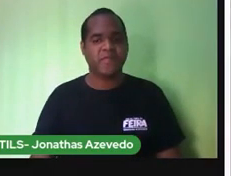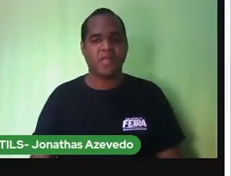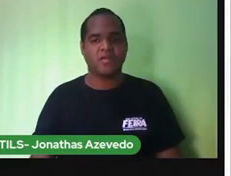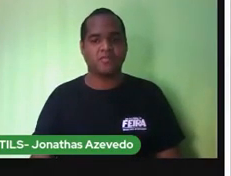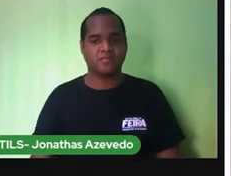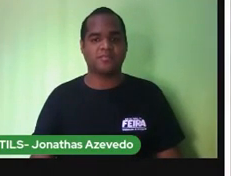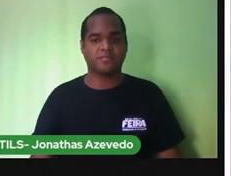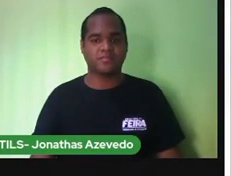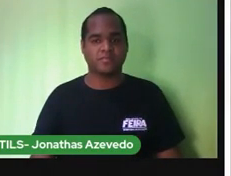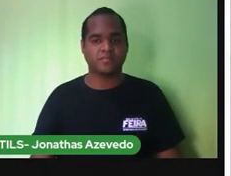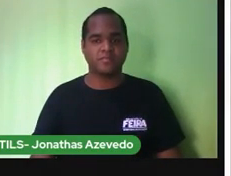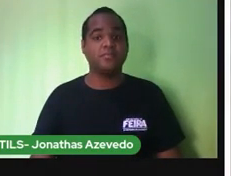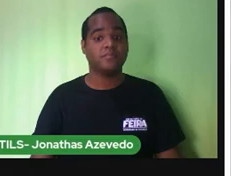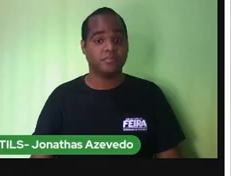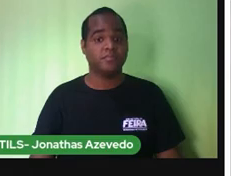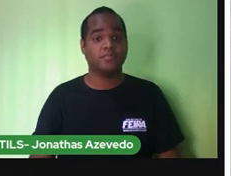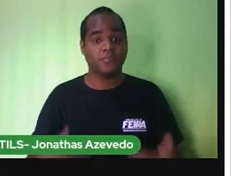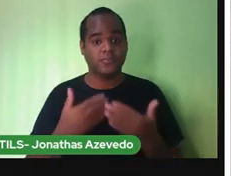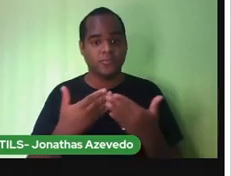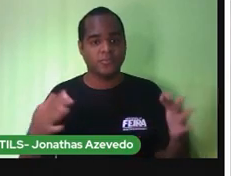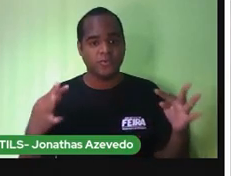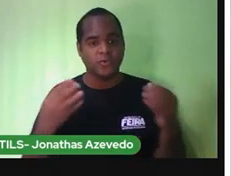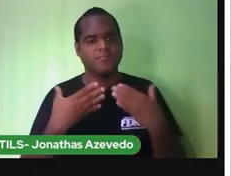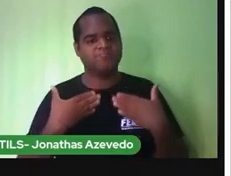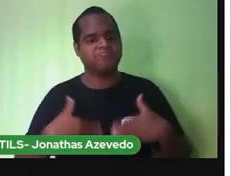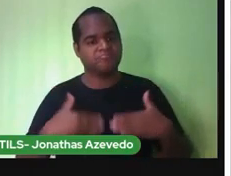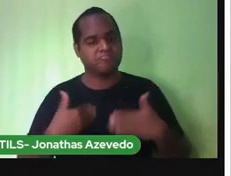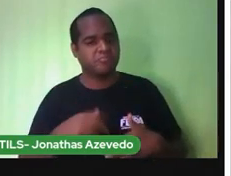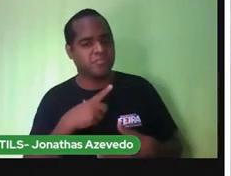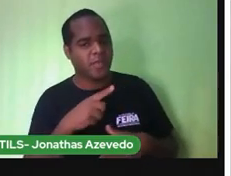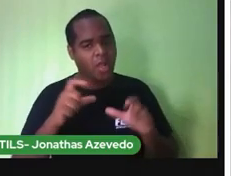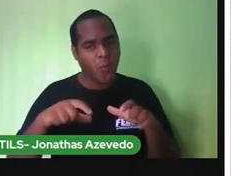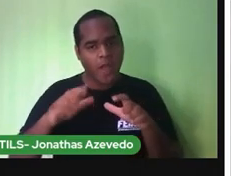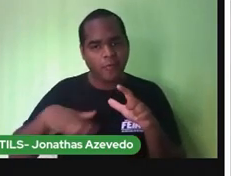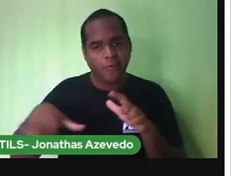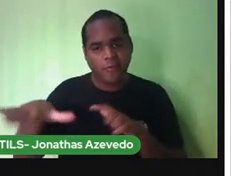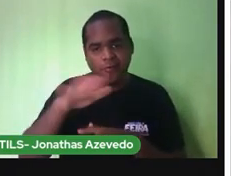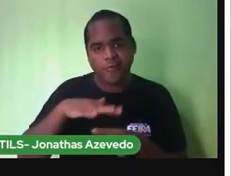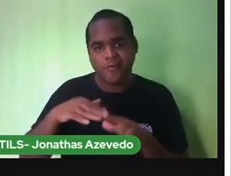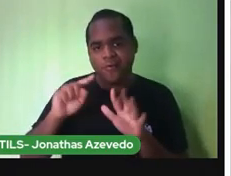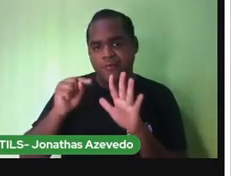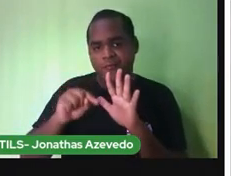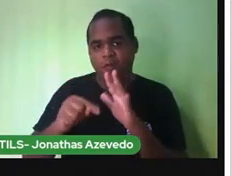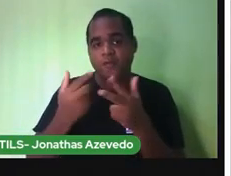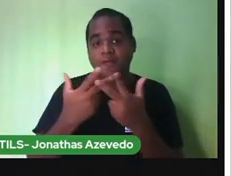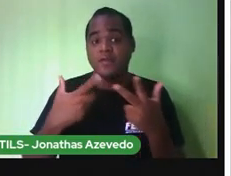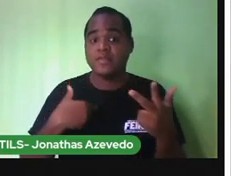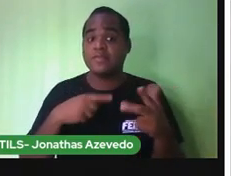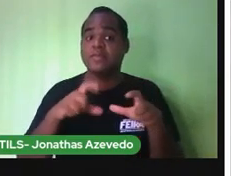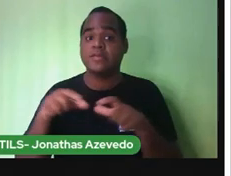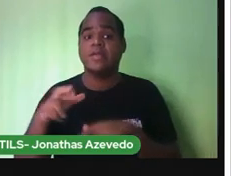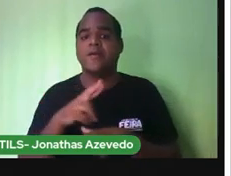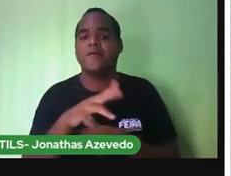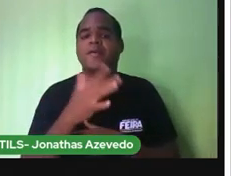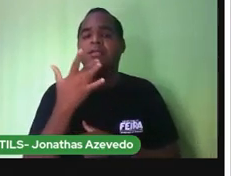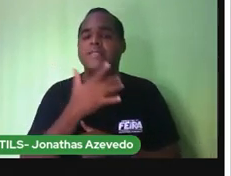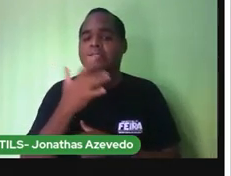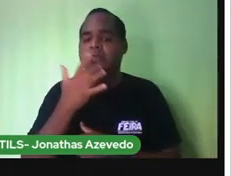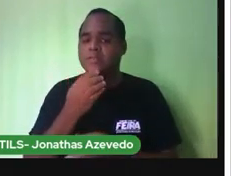e tudo se acalmou na floresta cremosa o Ratinho achou a noz que ele estava comendo muito